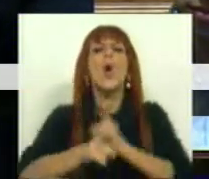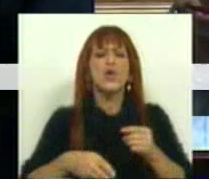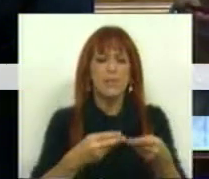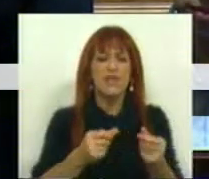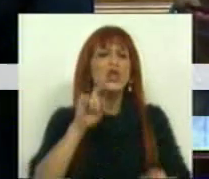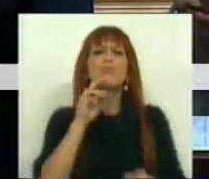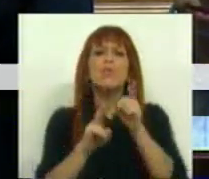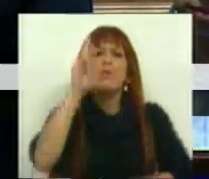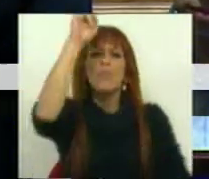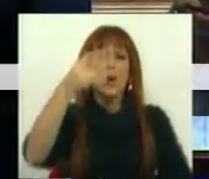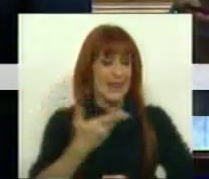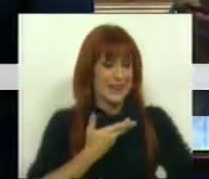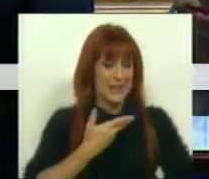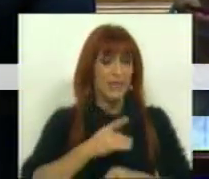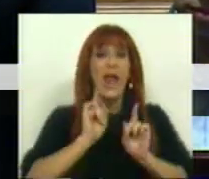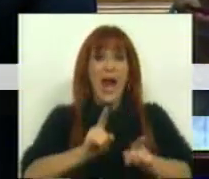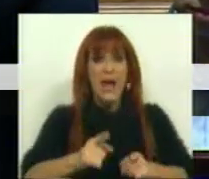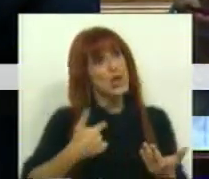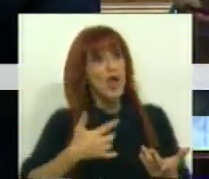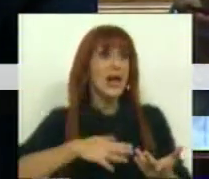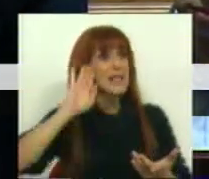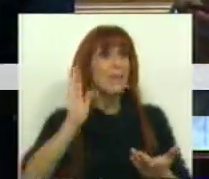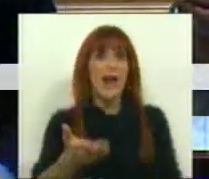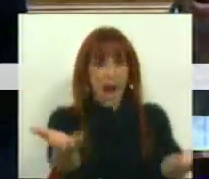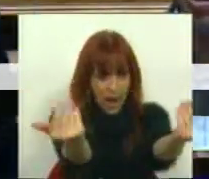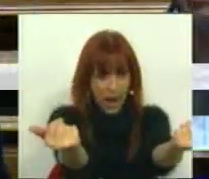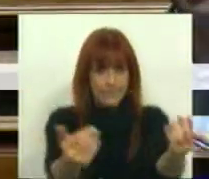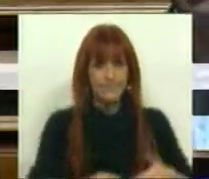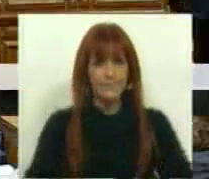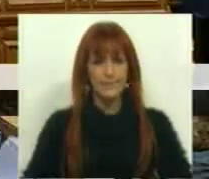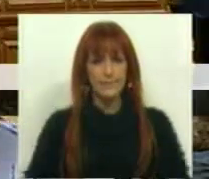em matéria de juros e de dívida. É isso que nós queremos saber.